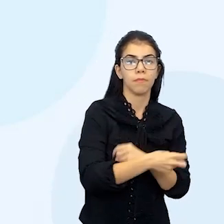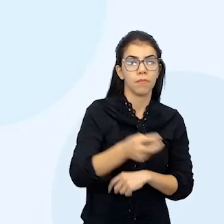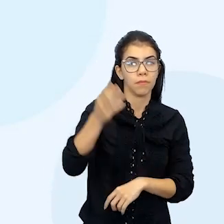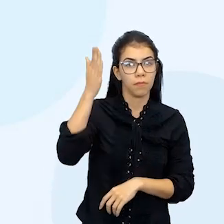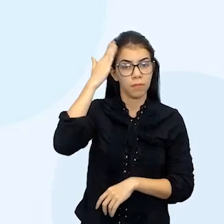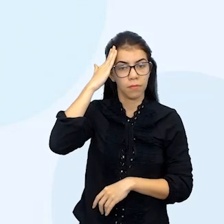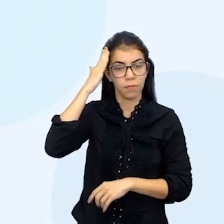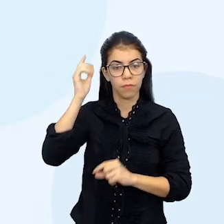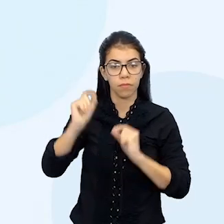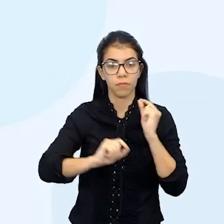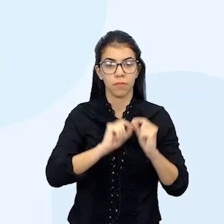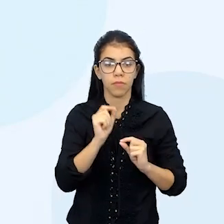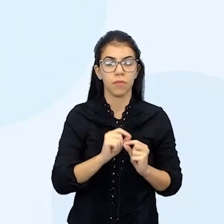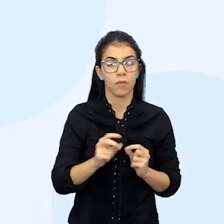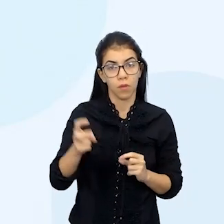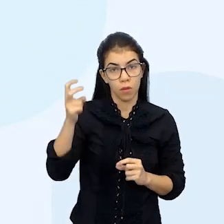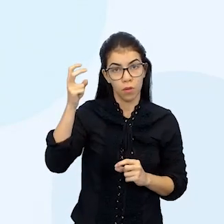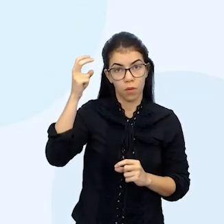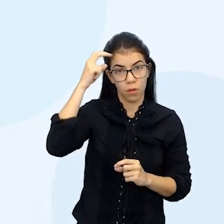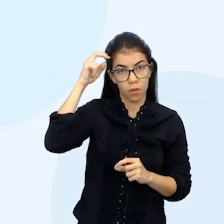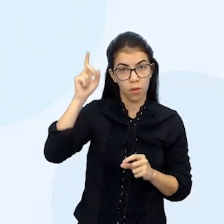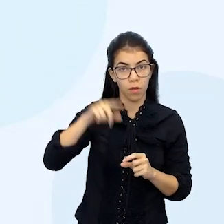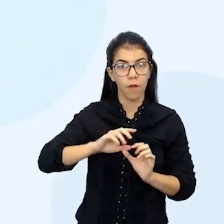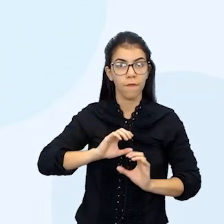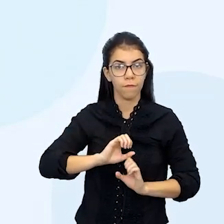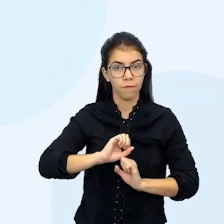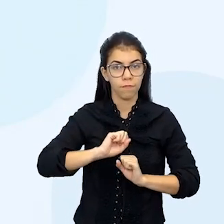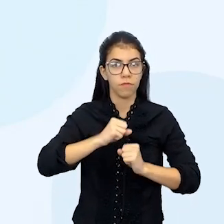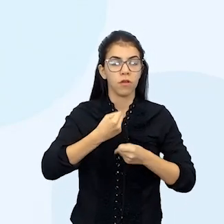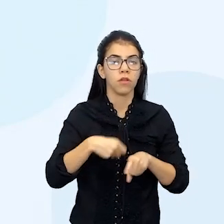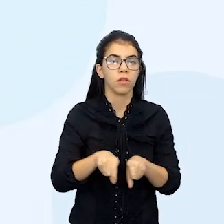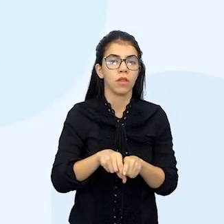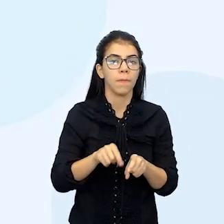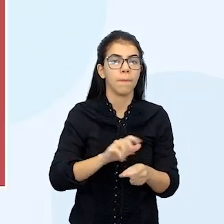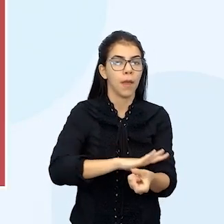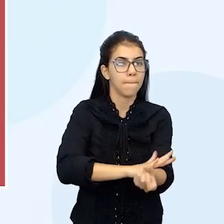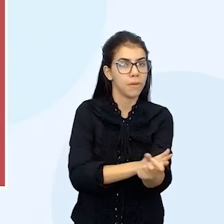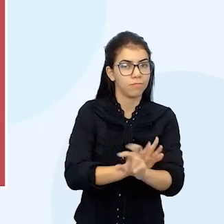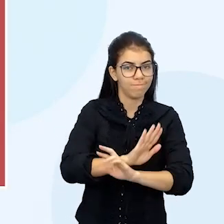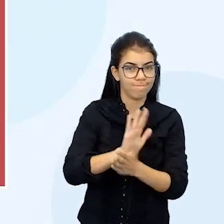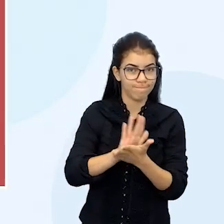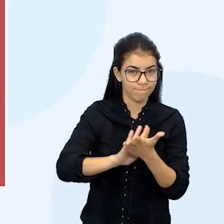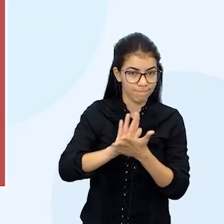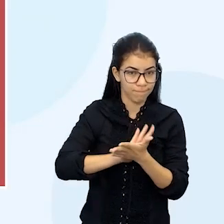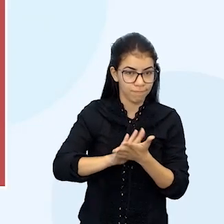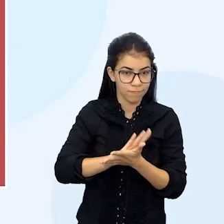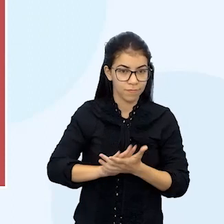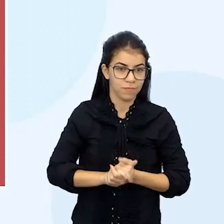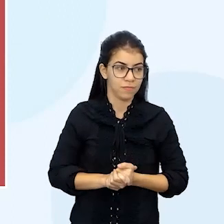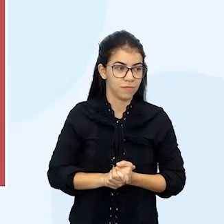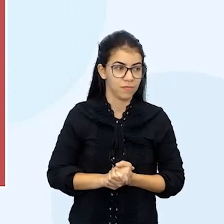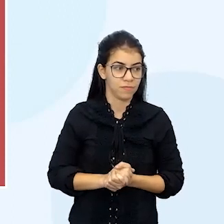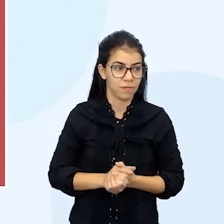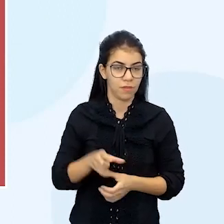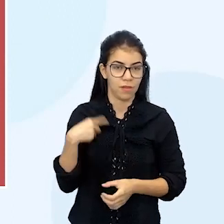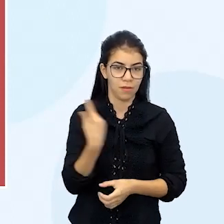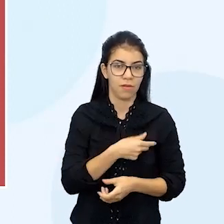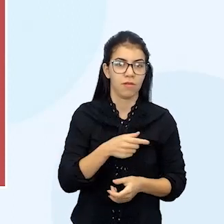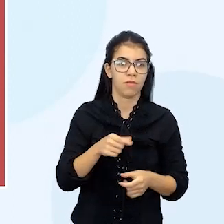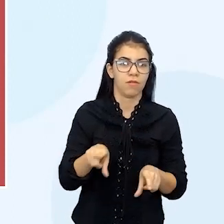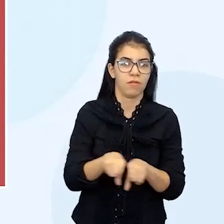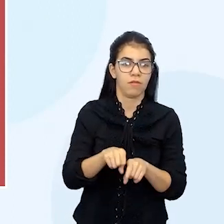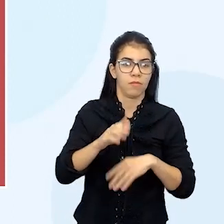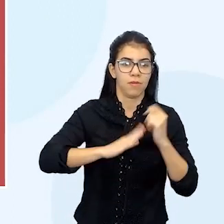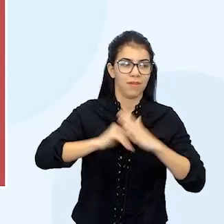saberes, identidades, culturas e potencialidades, sem preconceitos de qualquer natureza. Né? Com isso, nós trabalharemos